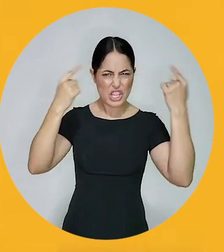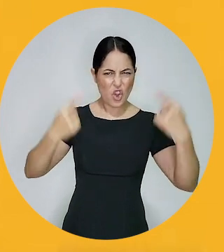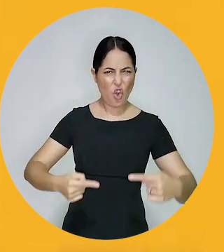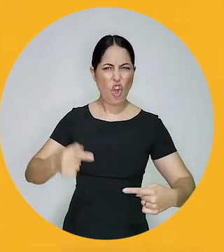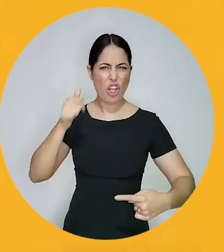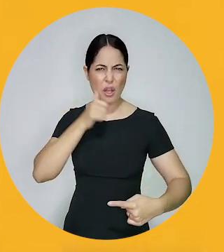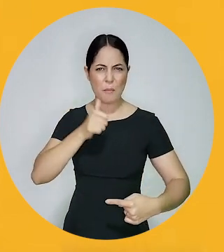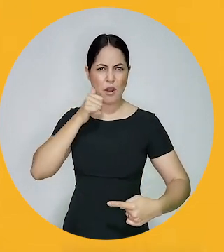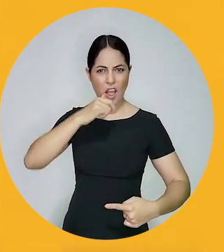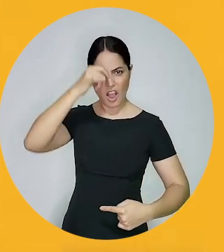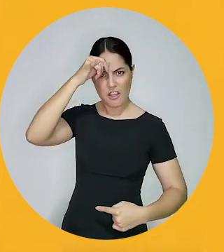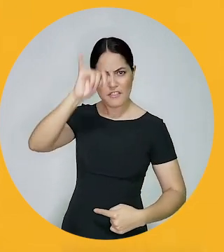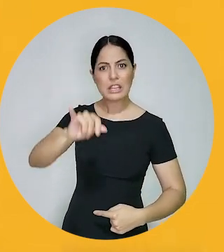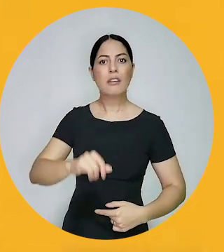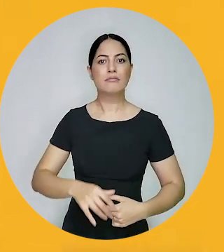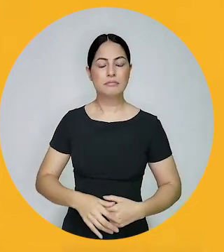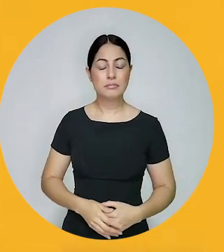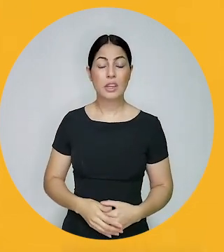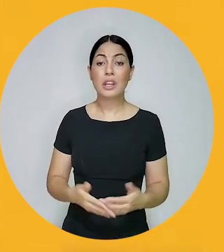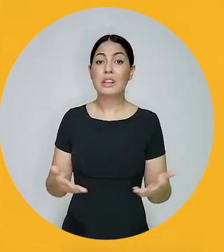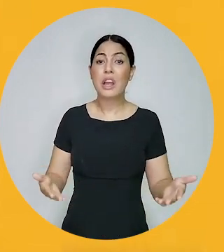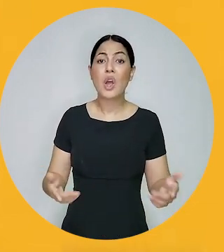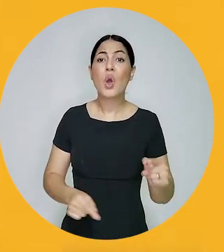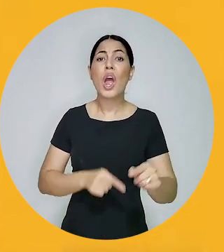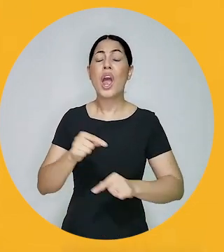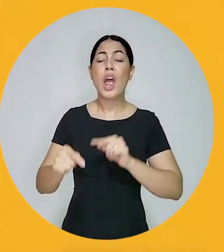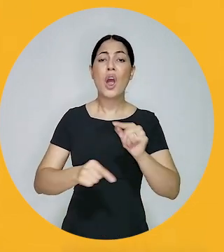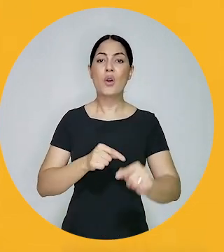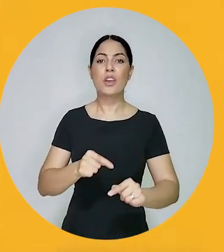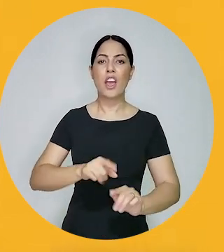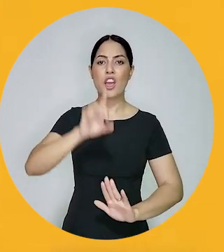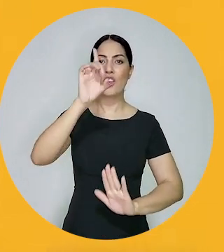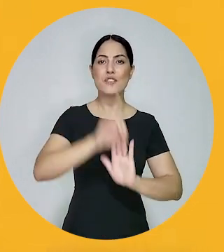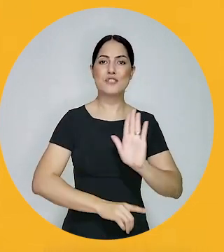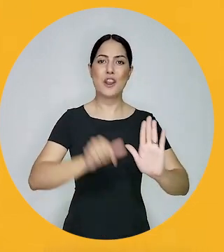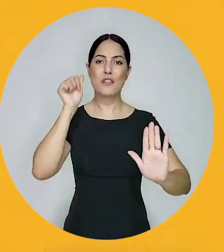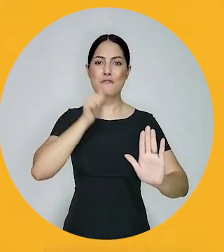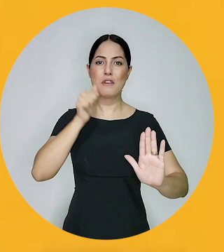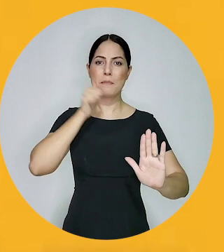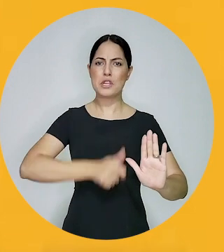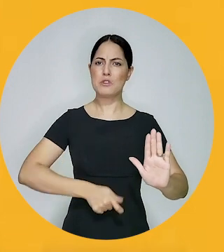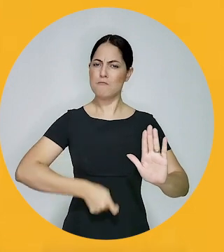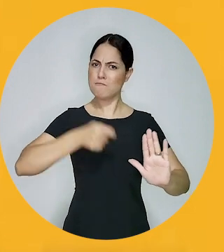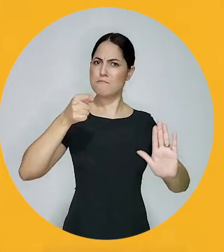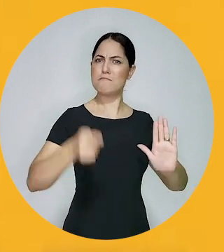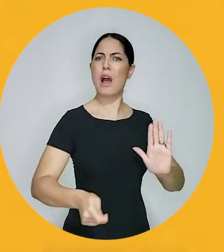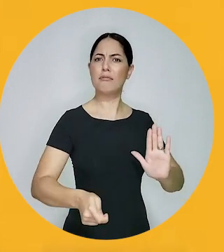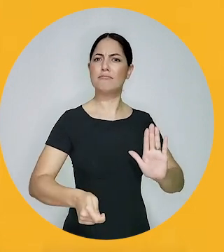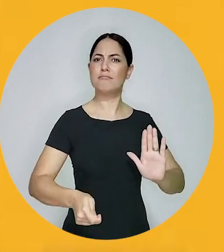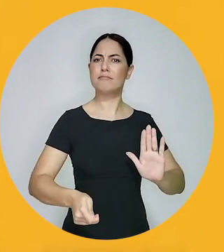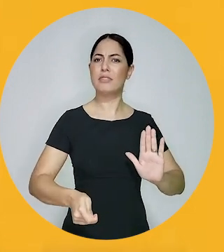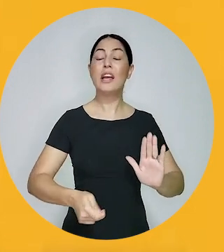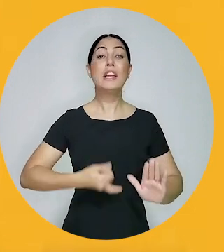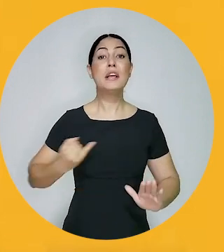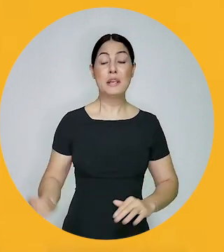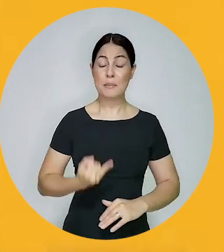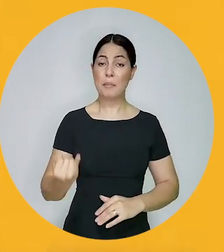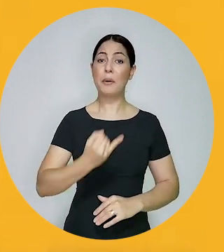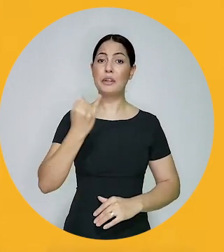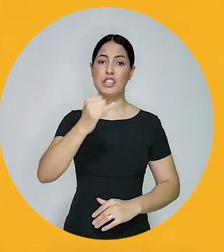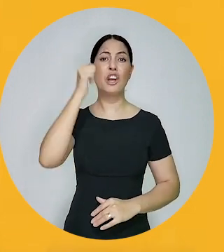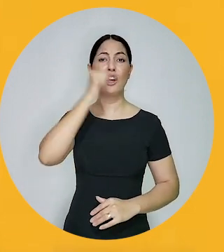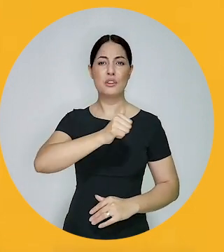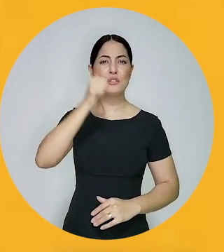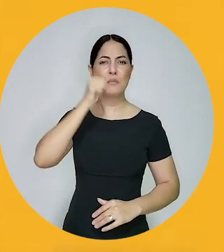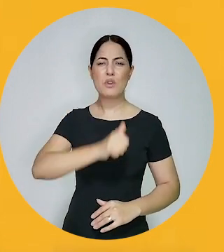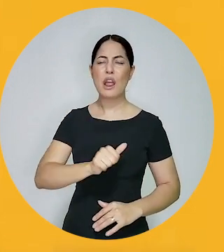pessoas, a história de como combater essa violência, a história de reafirmação dos direitos femininos. É fundamental